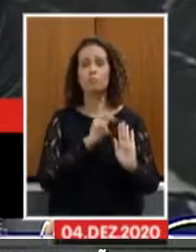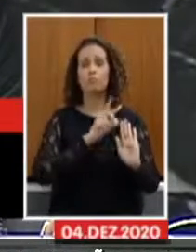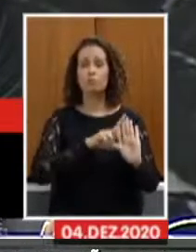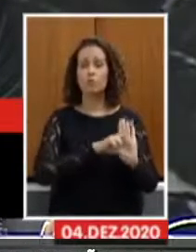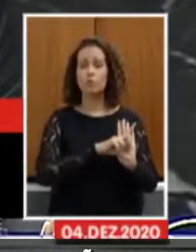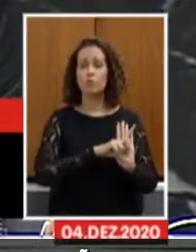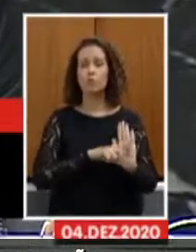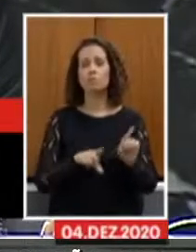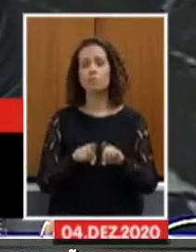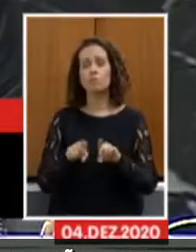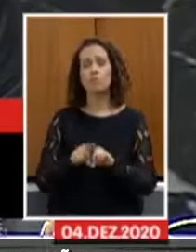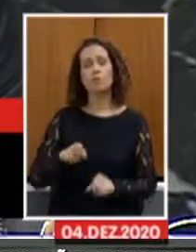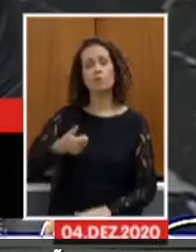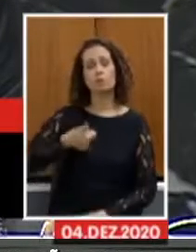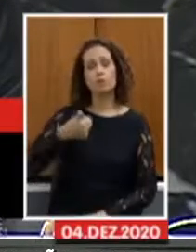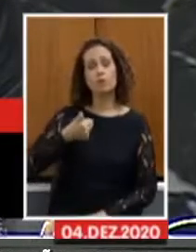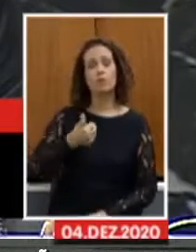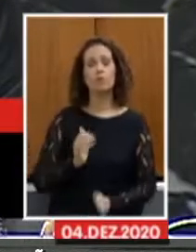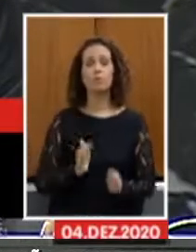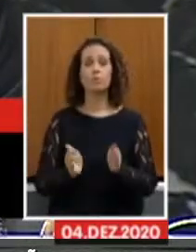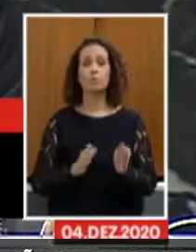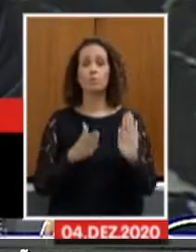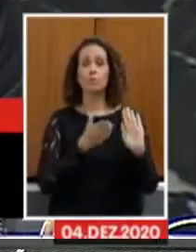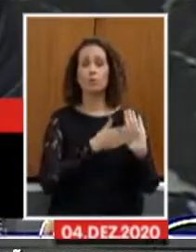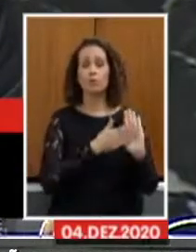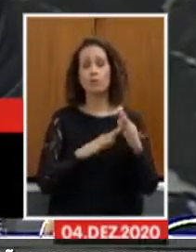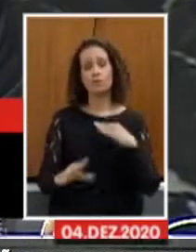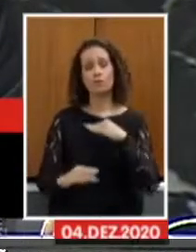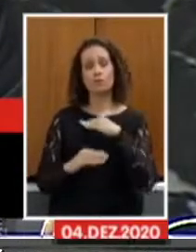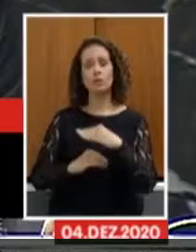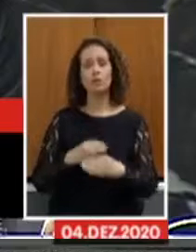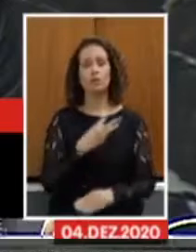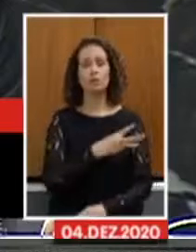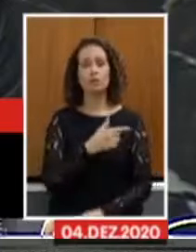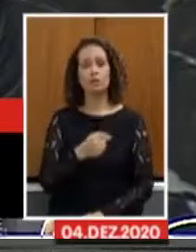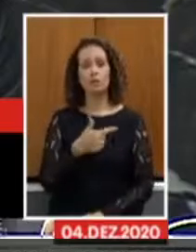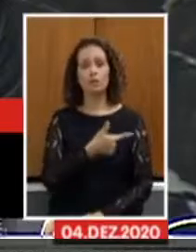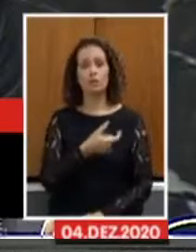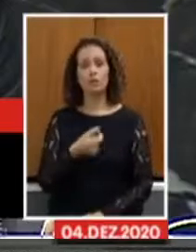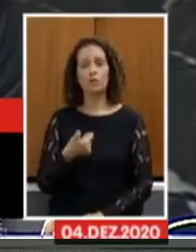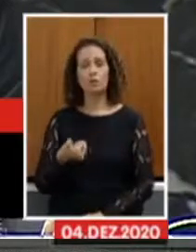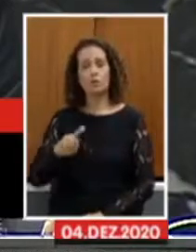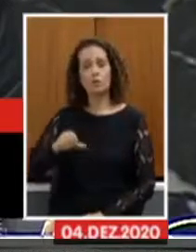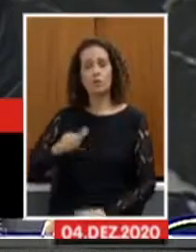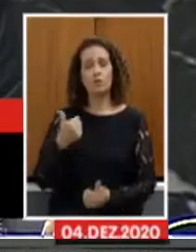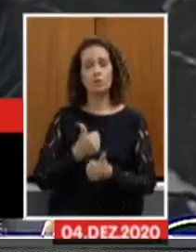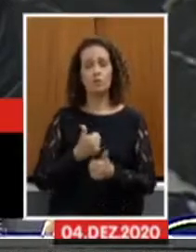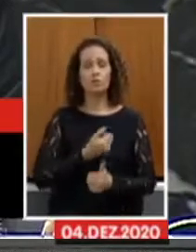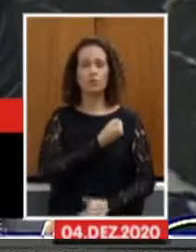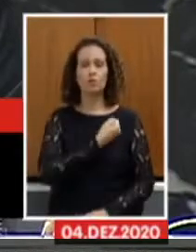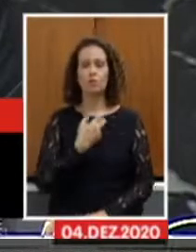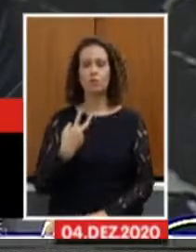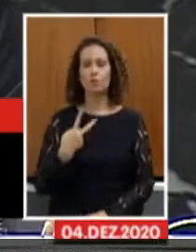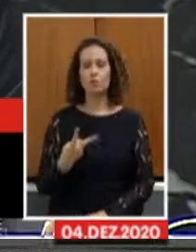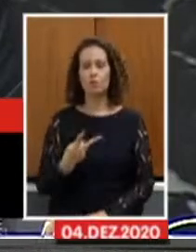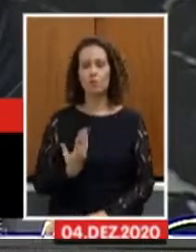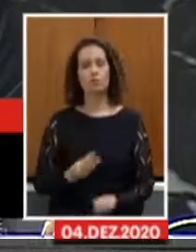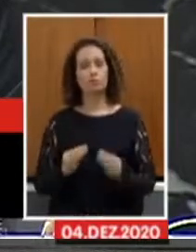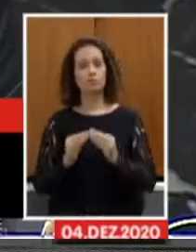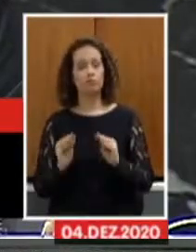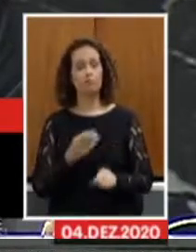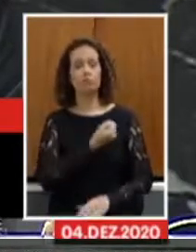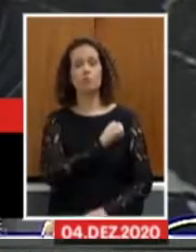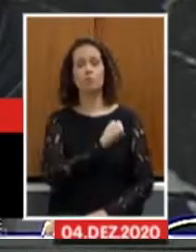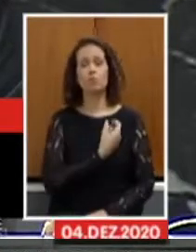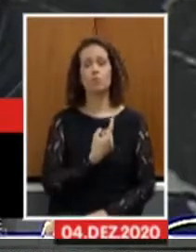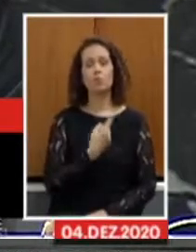turno, e, em primeiro turno, a proposta de emenda à Constituição 37/2019, na forma do substitutivo número 2, esse prejudicando o substitutivo número 1,